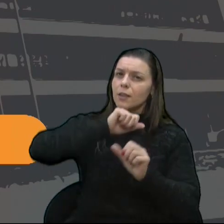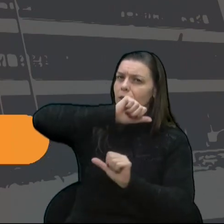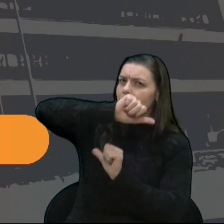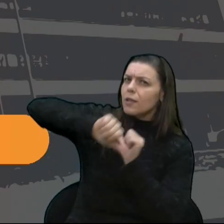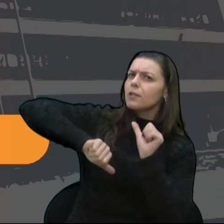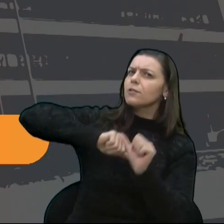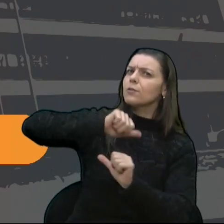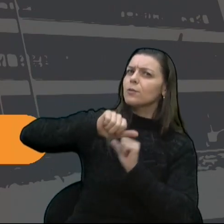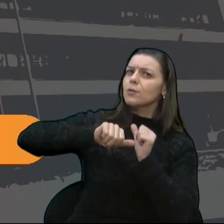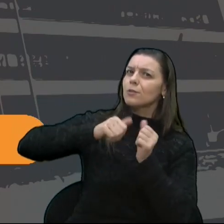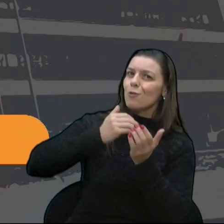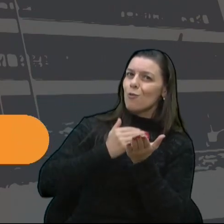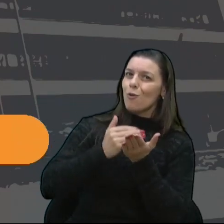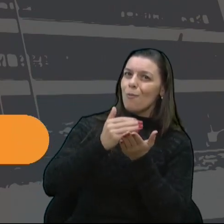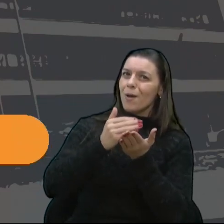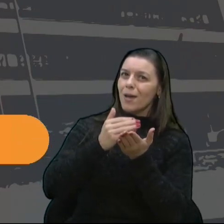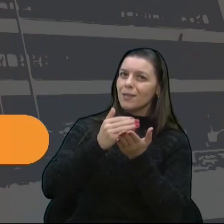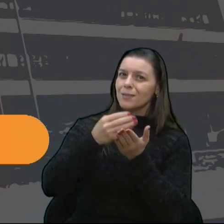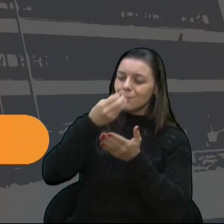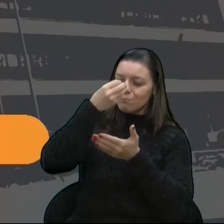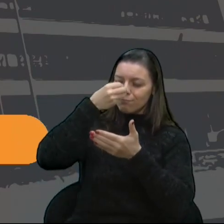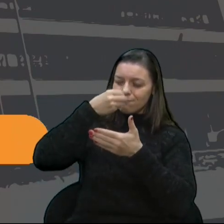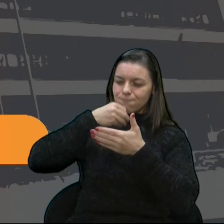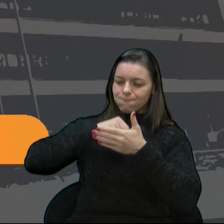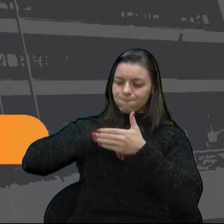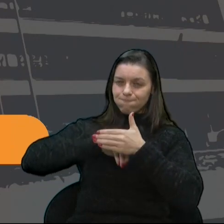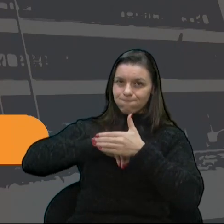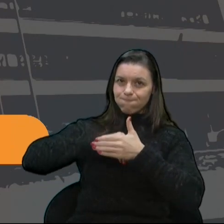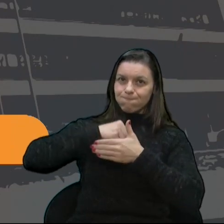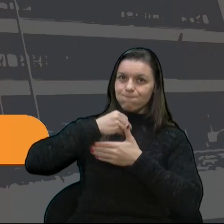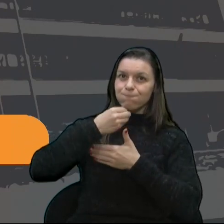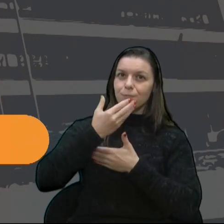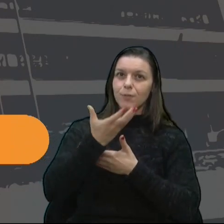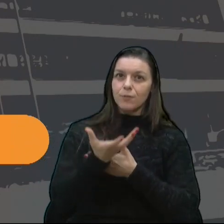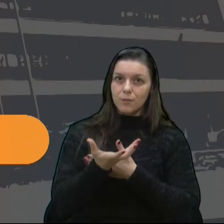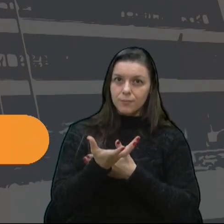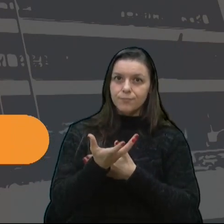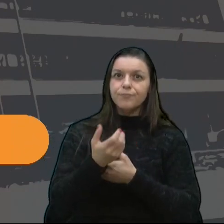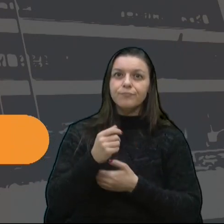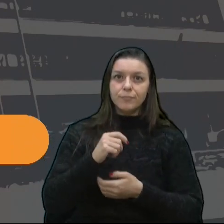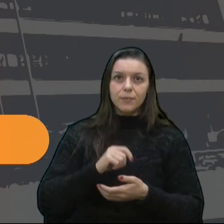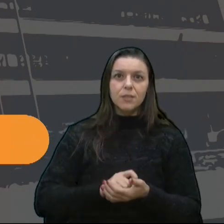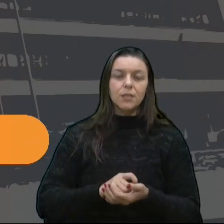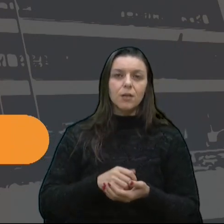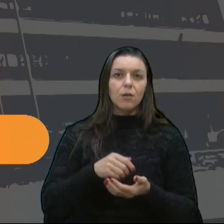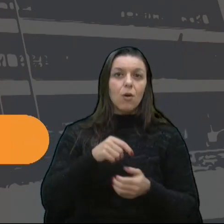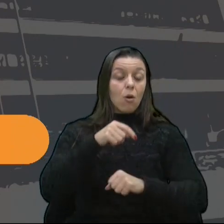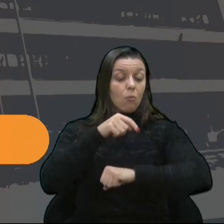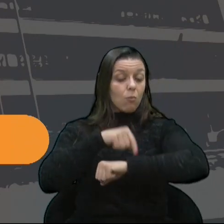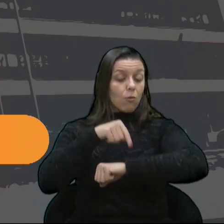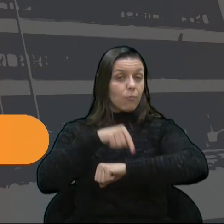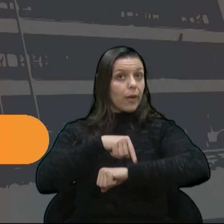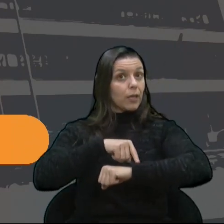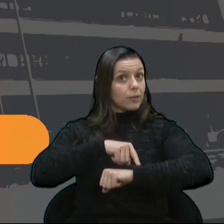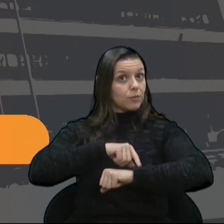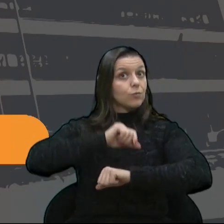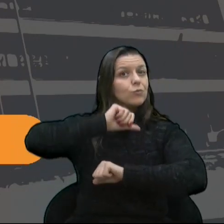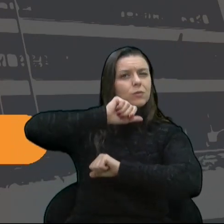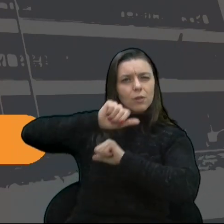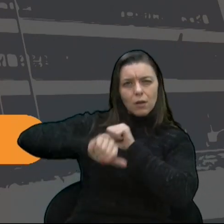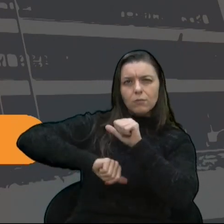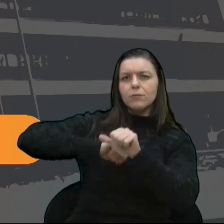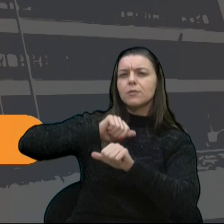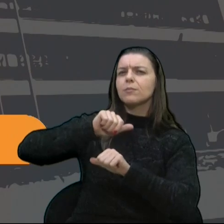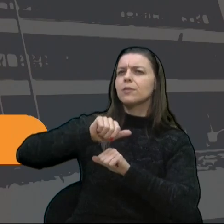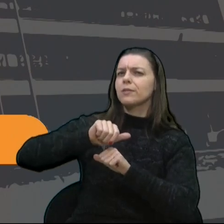né? Então acho que nós temos que crer que tudo isso é um período de transformação, de